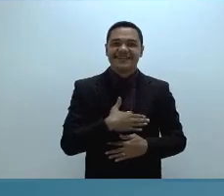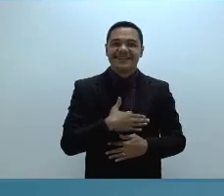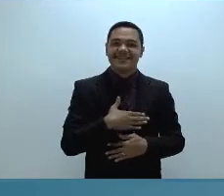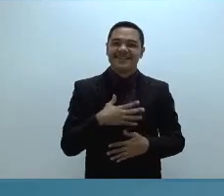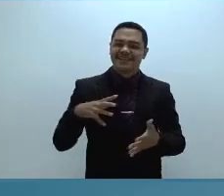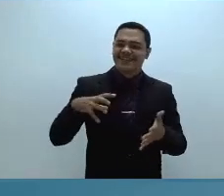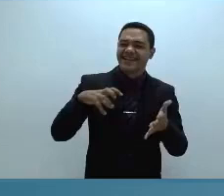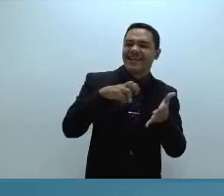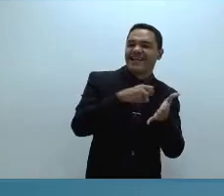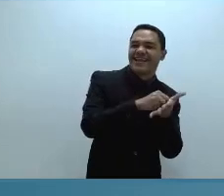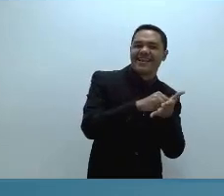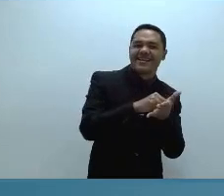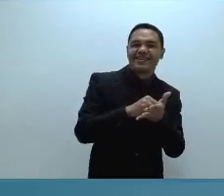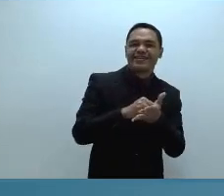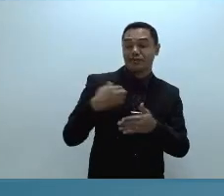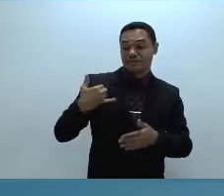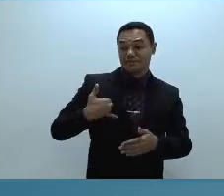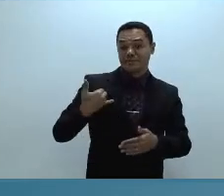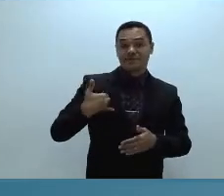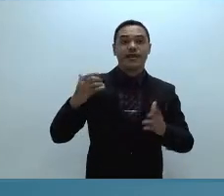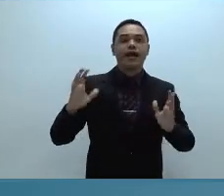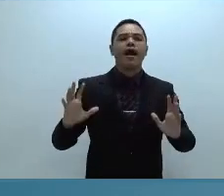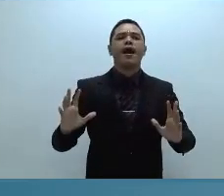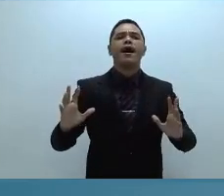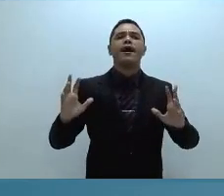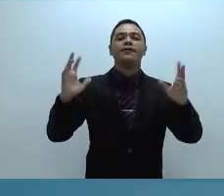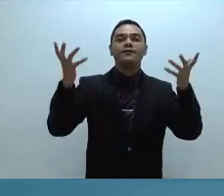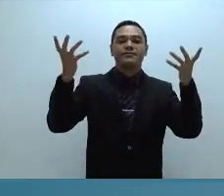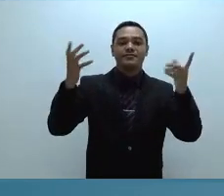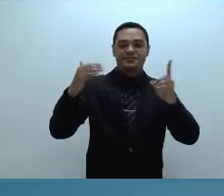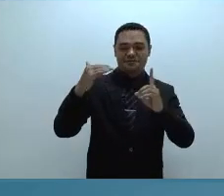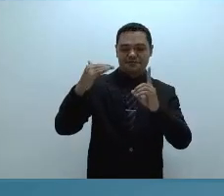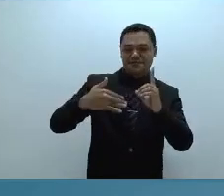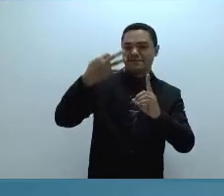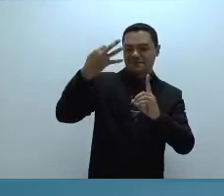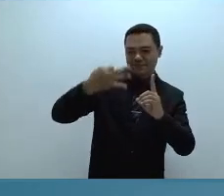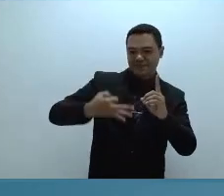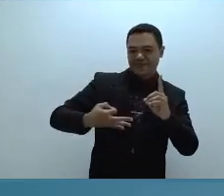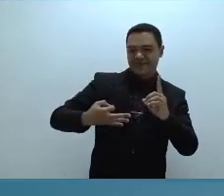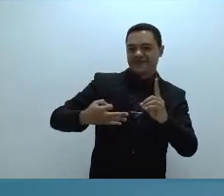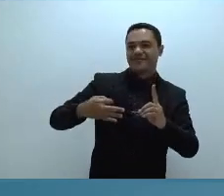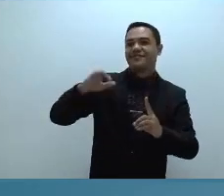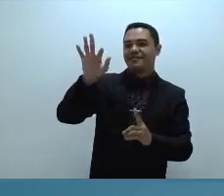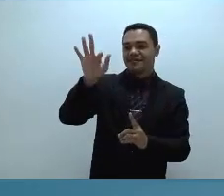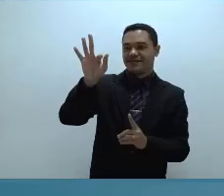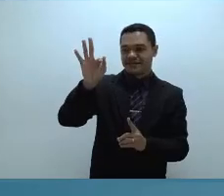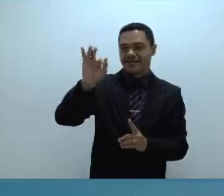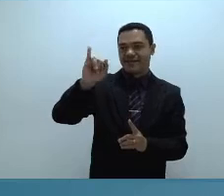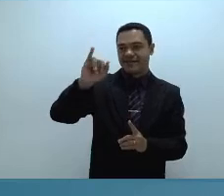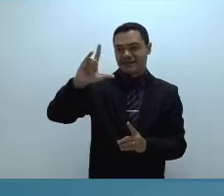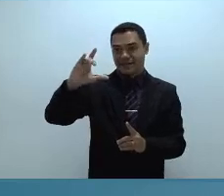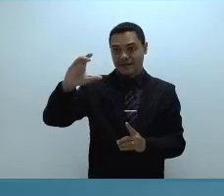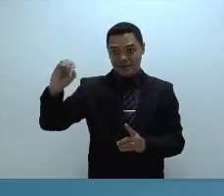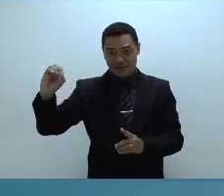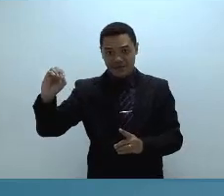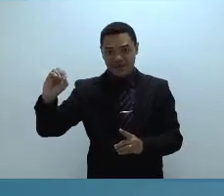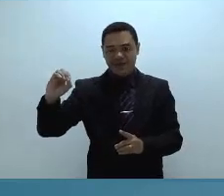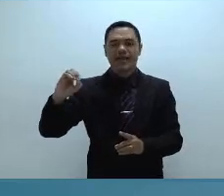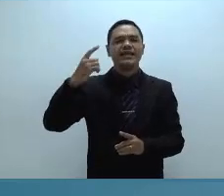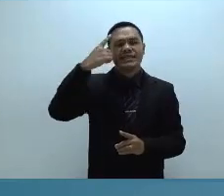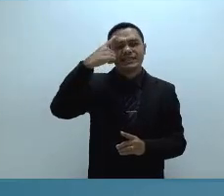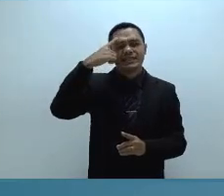registramos os aniversários das desembargadoras Maria Filomena, no próximo dia